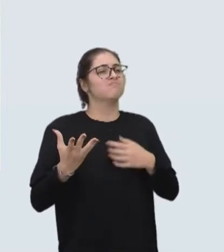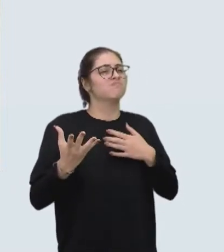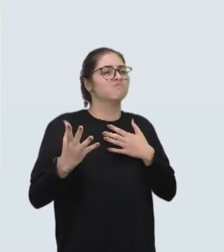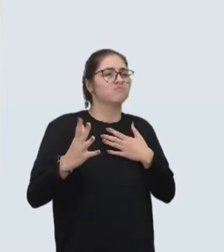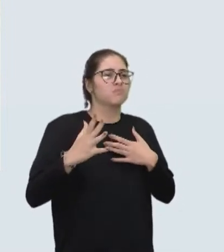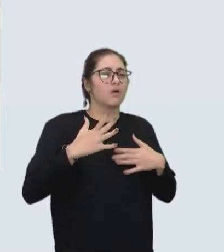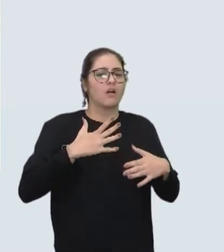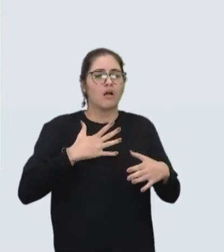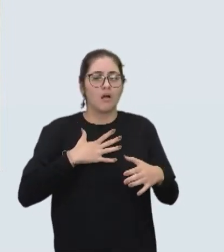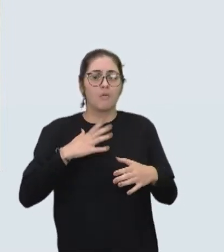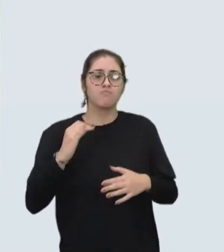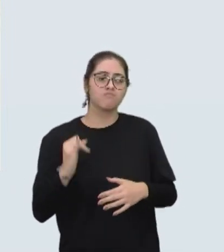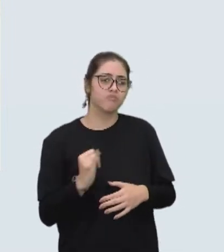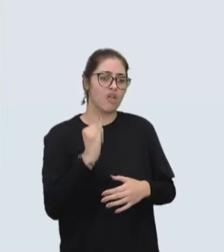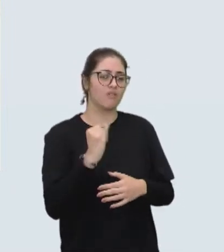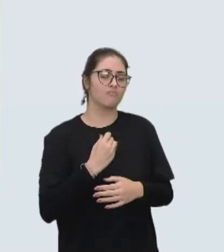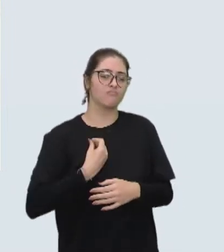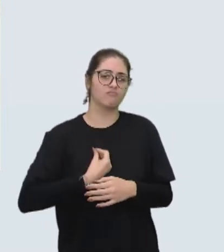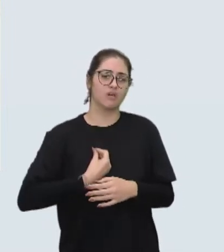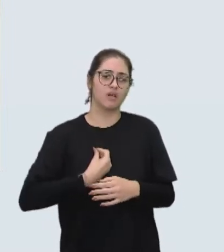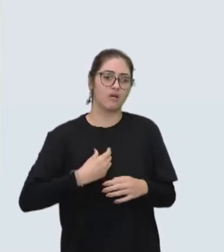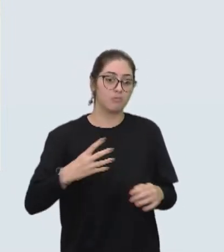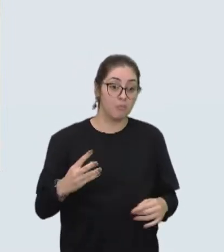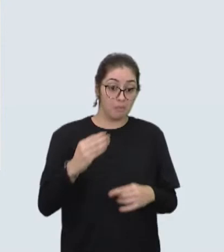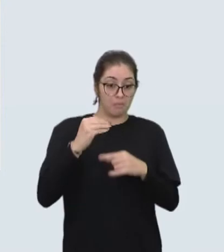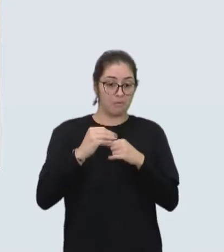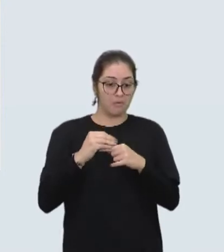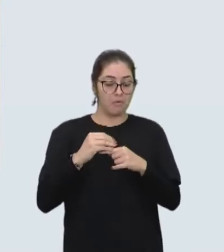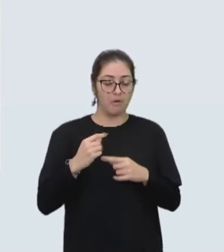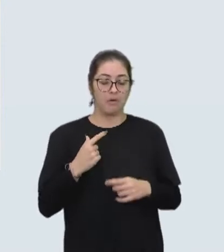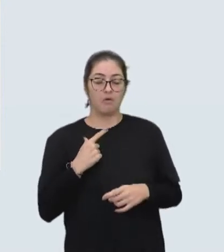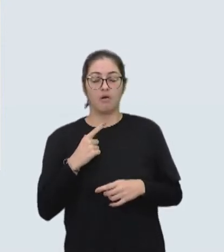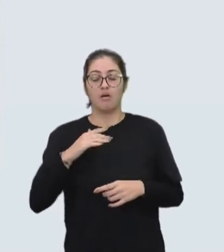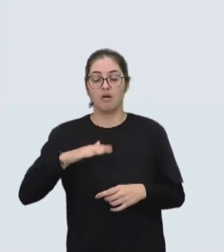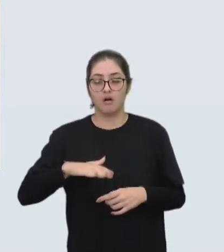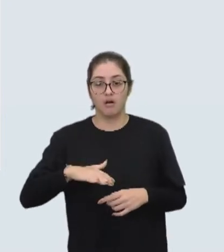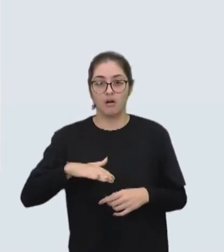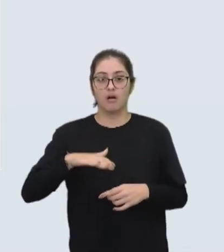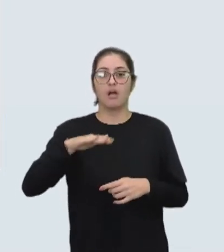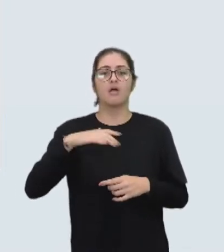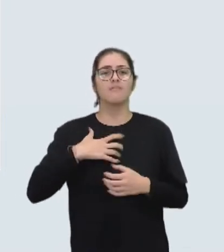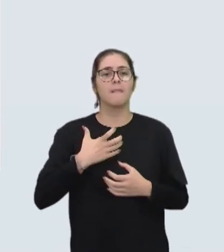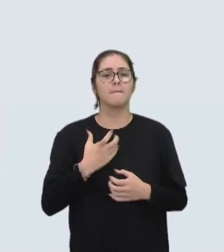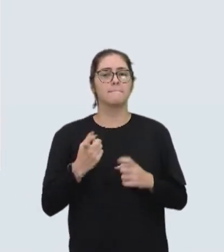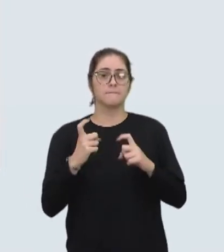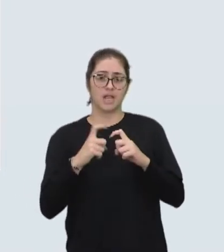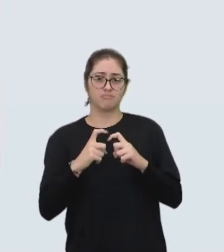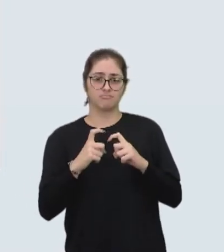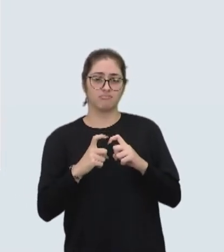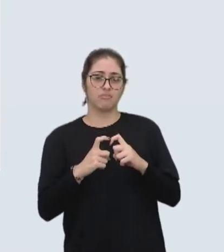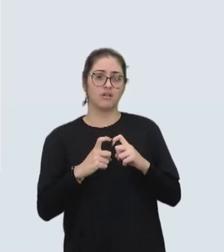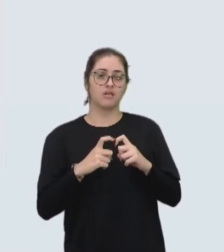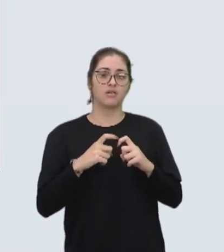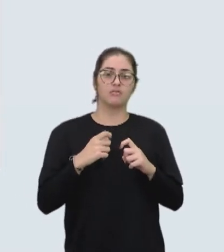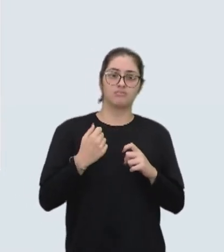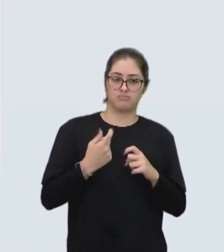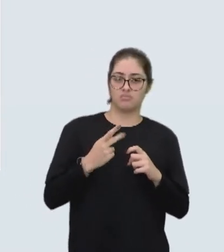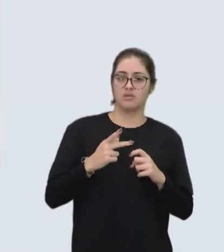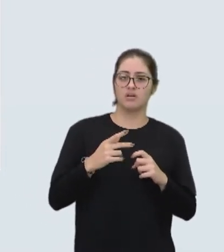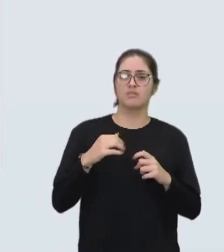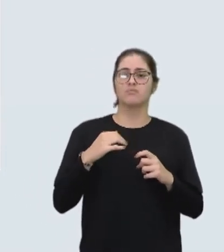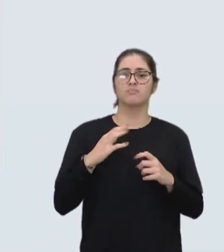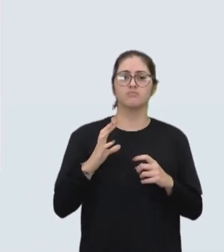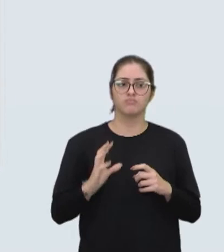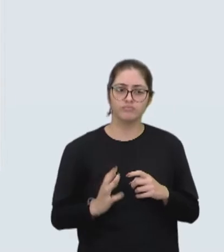muito importante na minha vida, ao ponto que, desde pequeno, eu queria ser médico e, na verdade, acabei me tornando maestro.